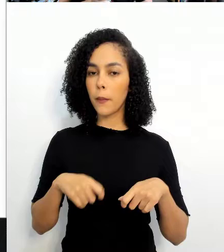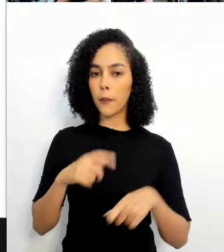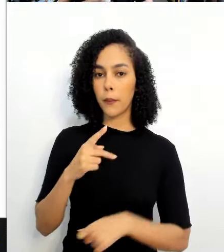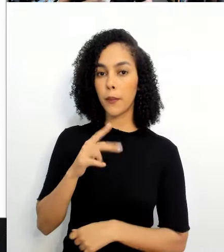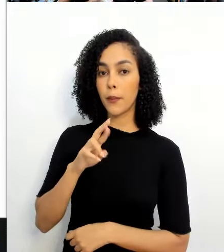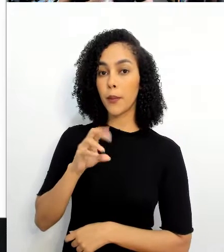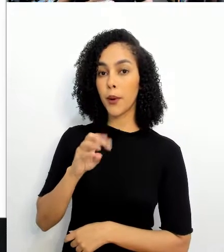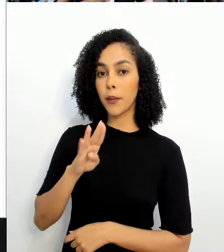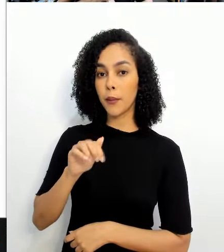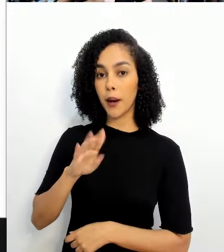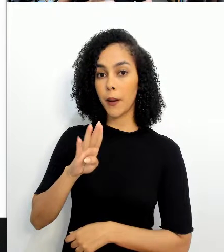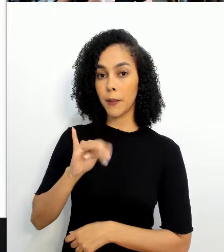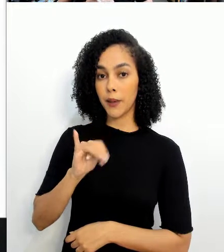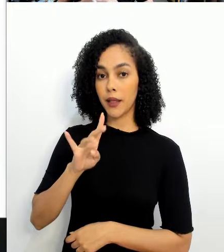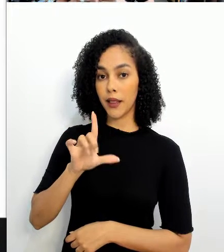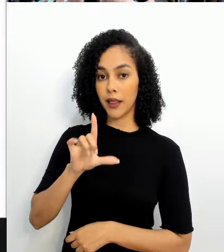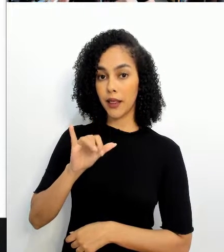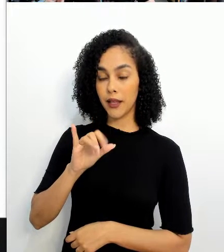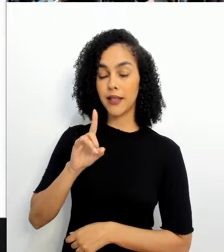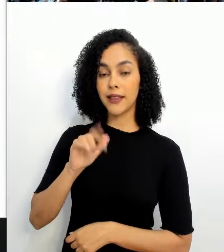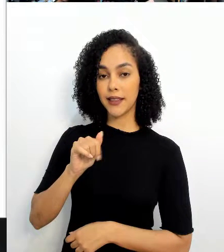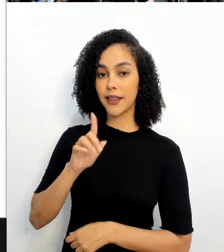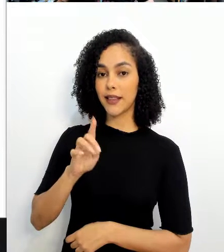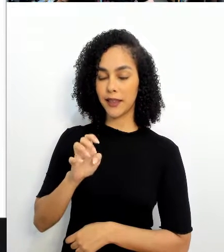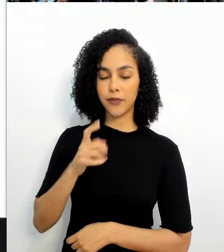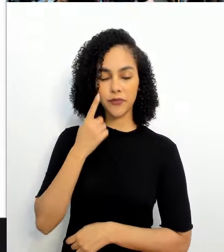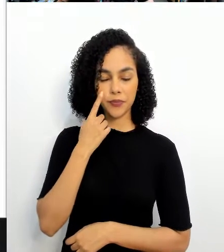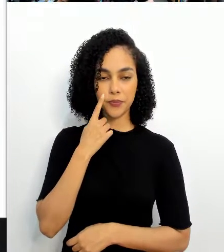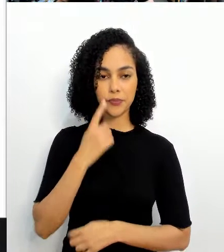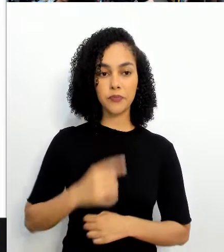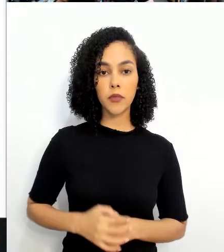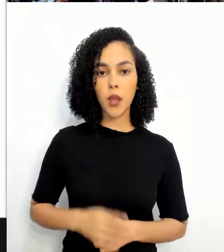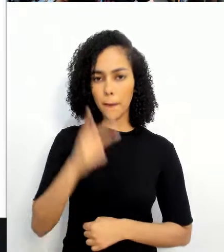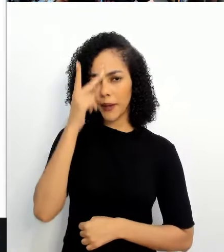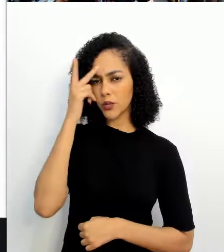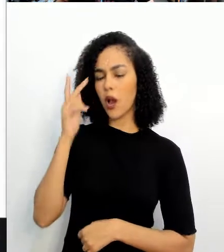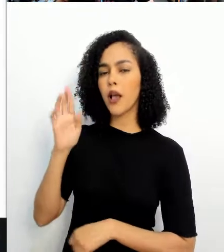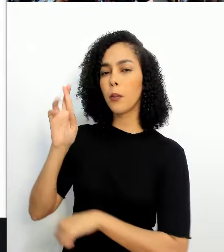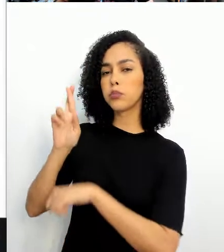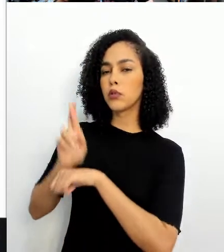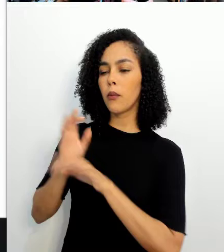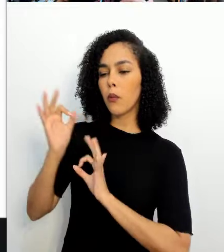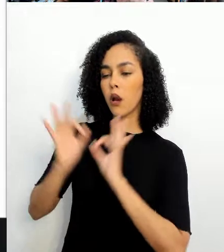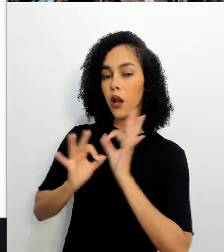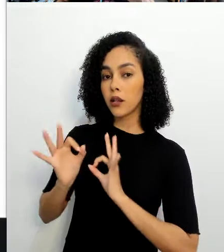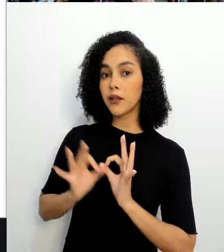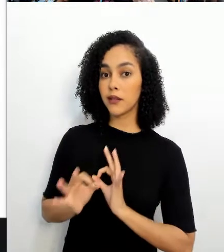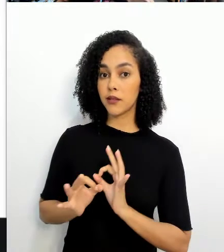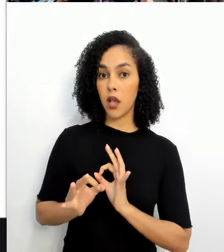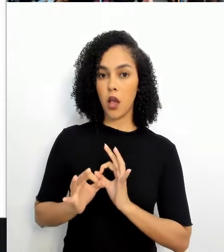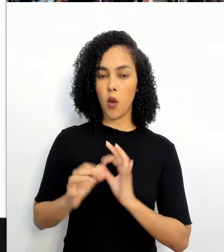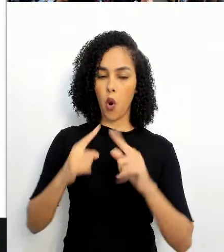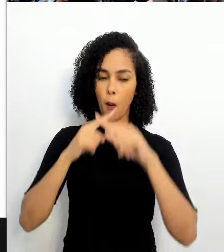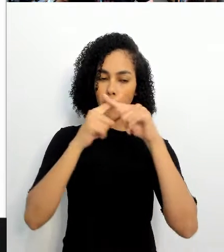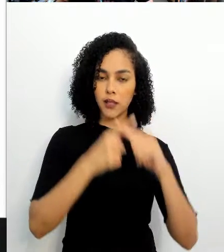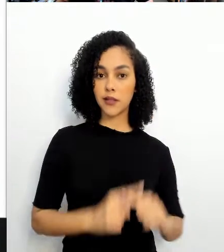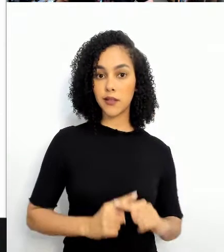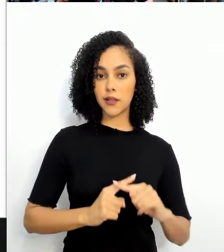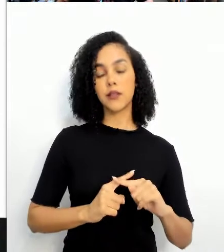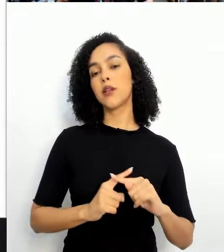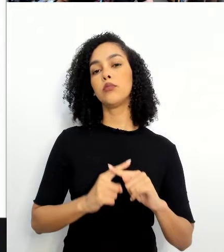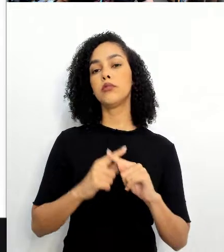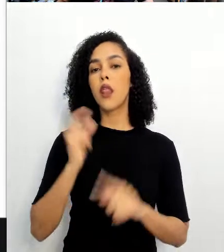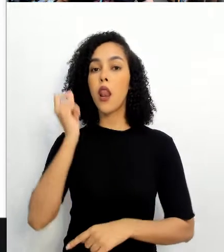examinada. O organizador de uma competição de lançamento de dardos pretende tornar o campeonato mais